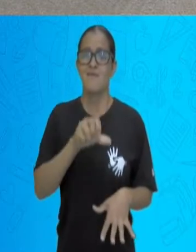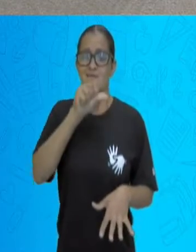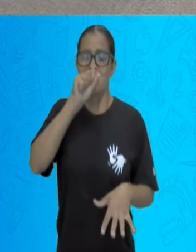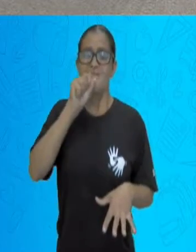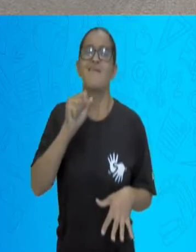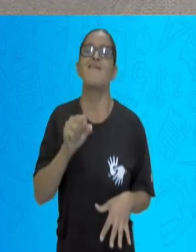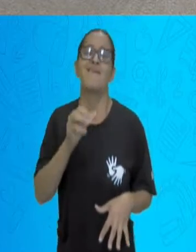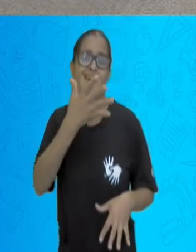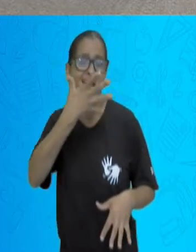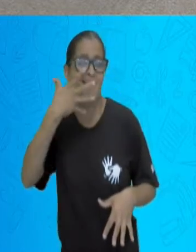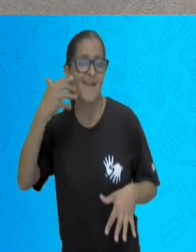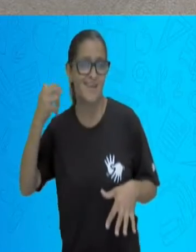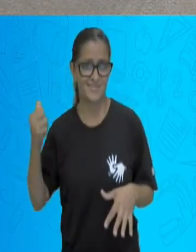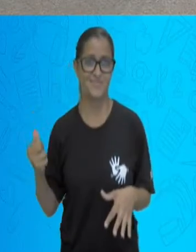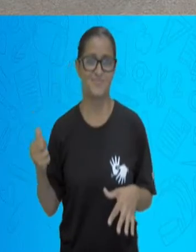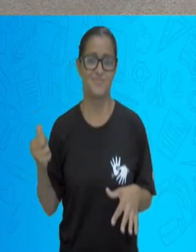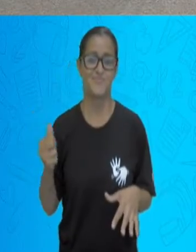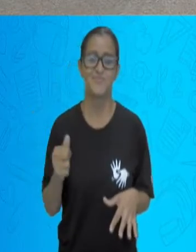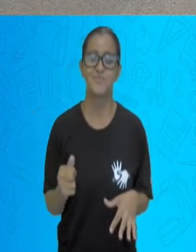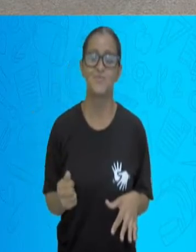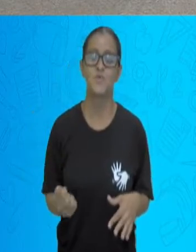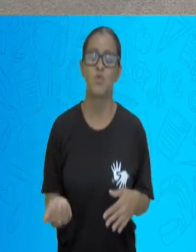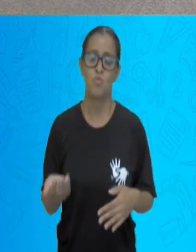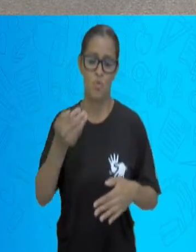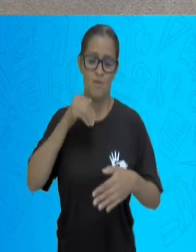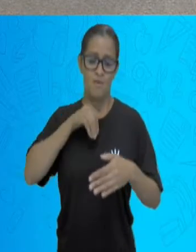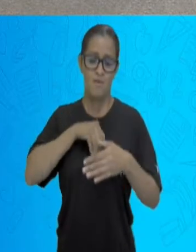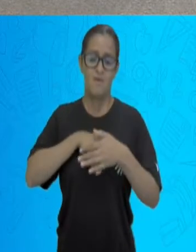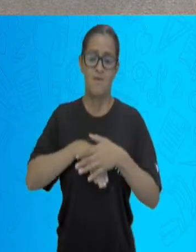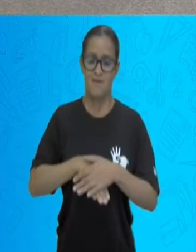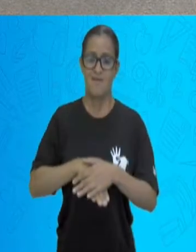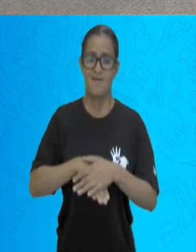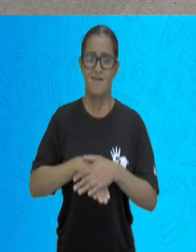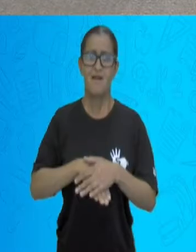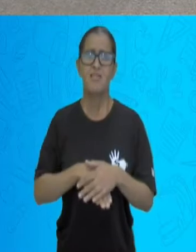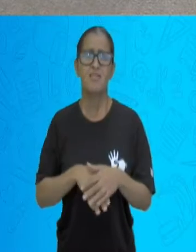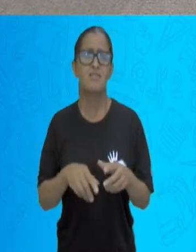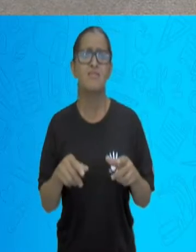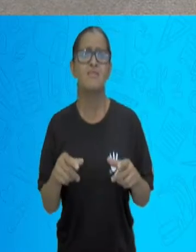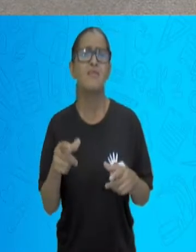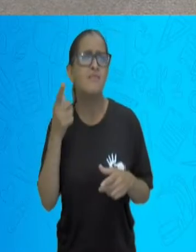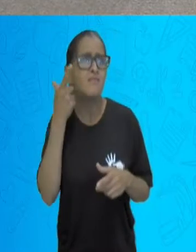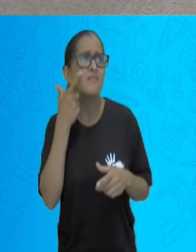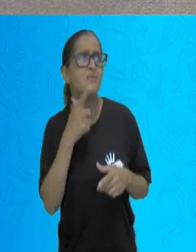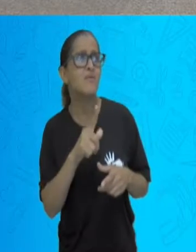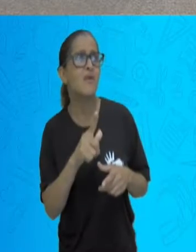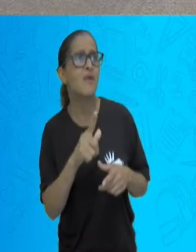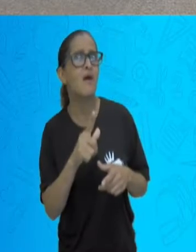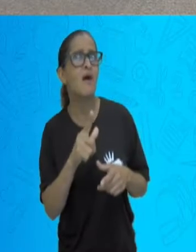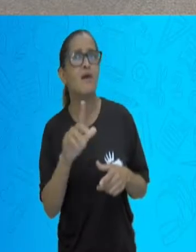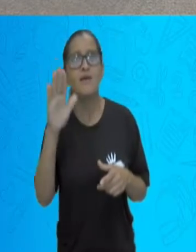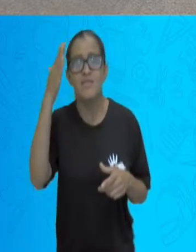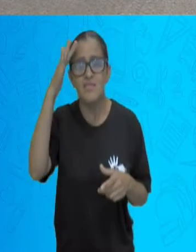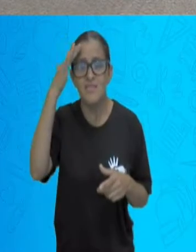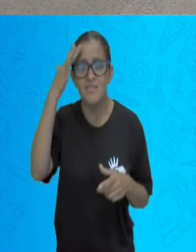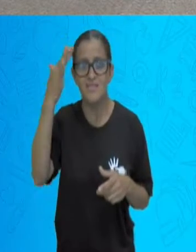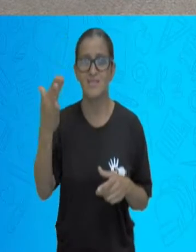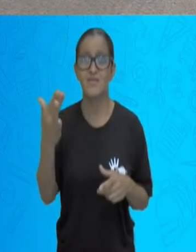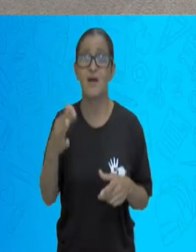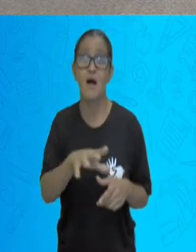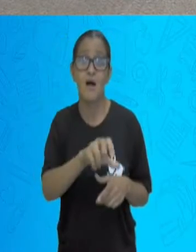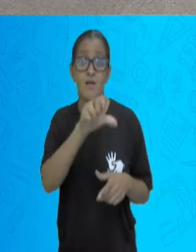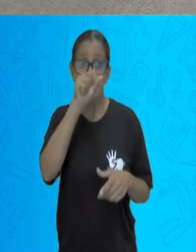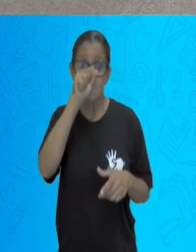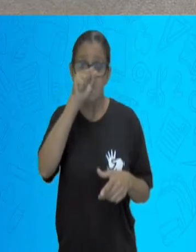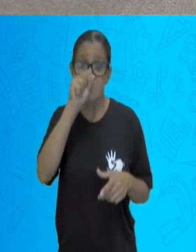respiração. Com essa entrada do ar também, a gente consegue perceber como que está esse ar. Se ele está mais úmido,